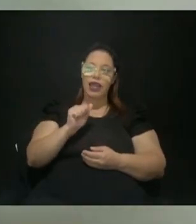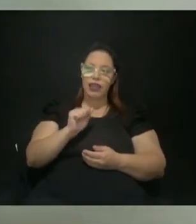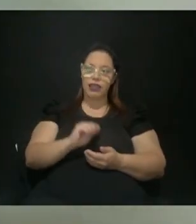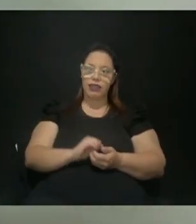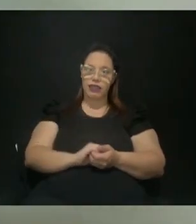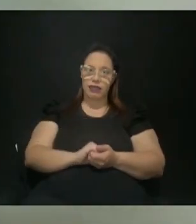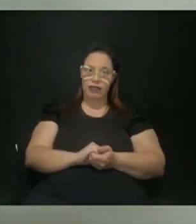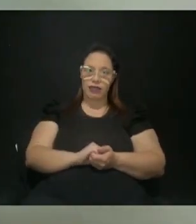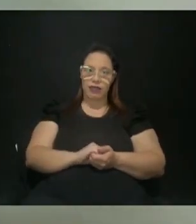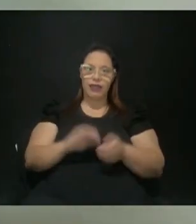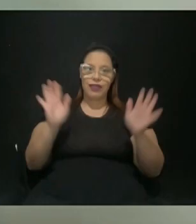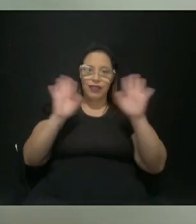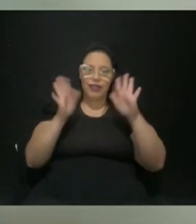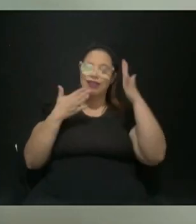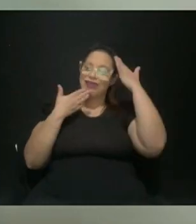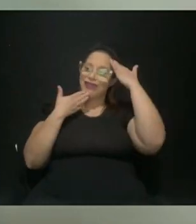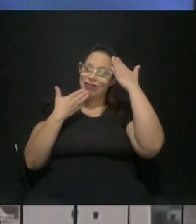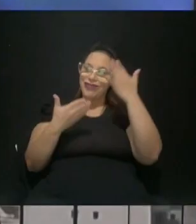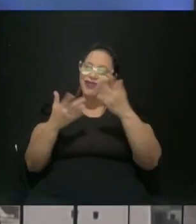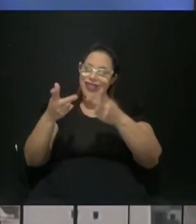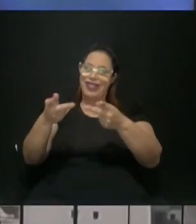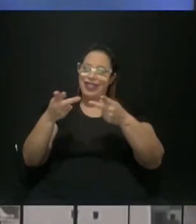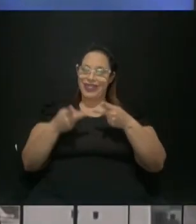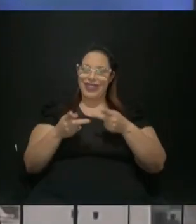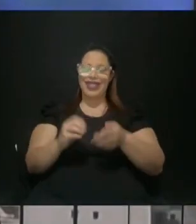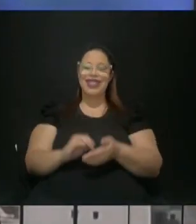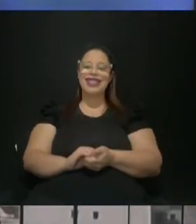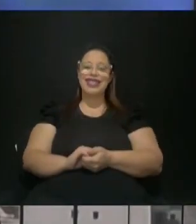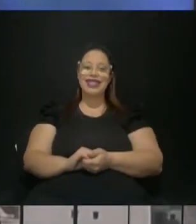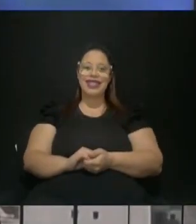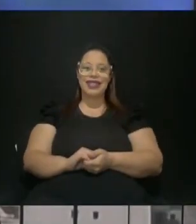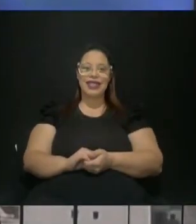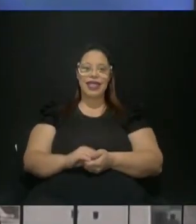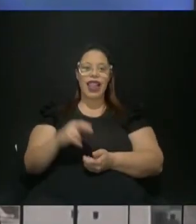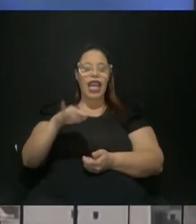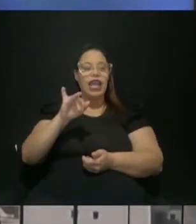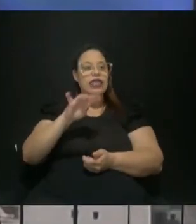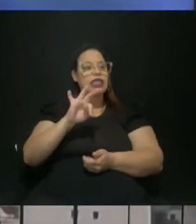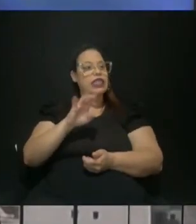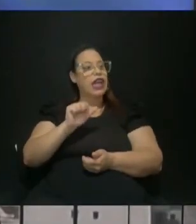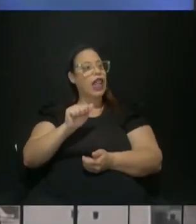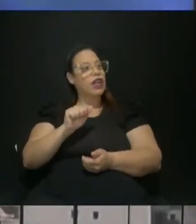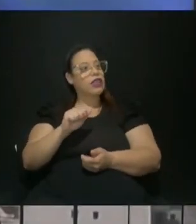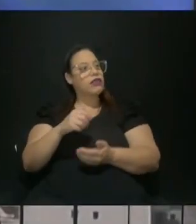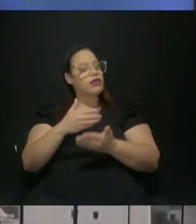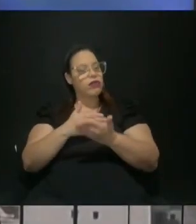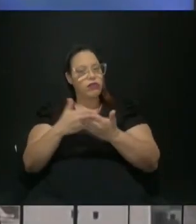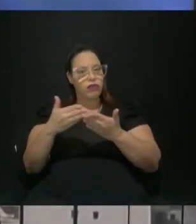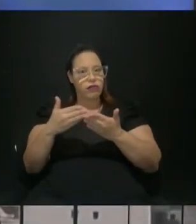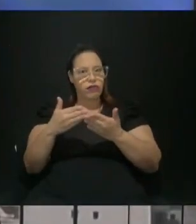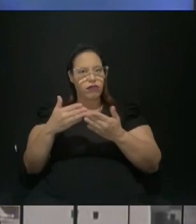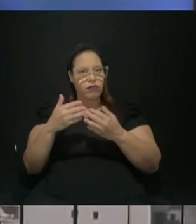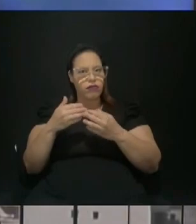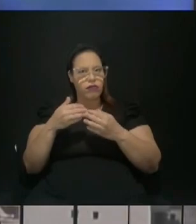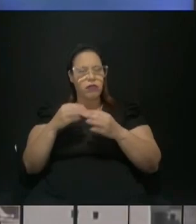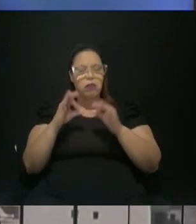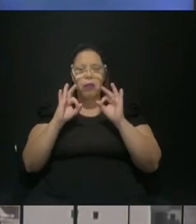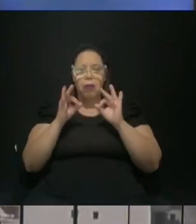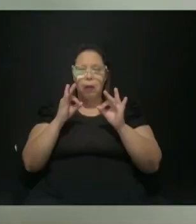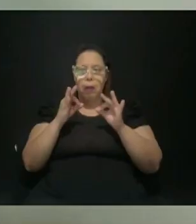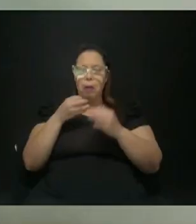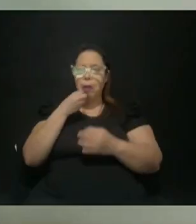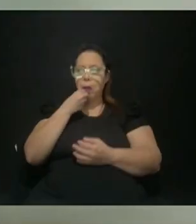Olá, eu que agradeço pelo convite. Natiela, esse mercado tem números muito promissores, né?